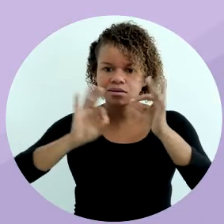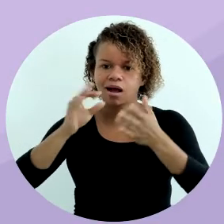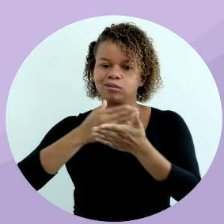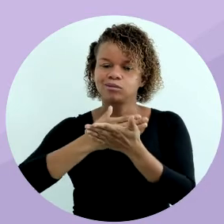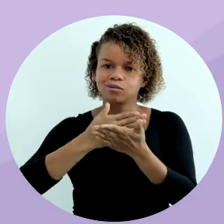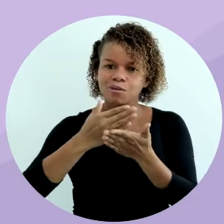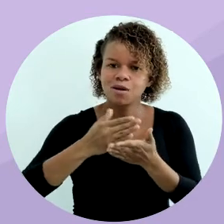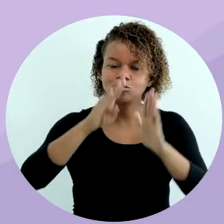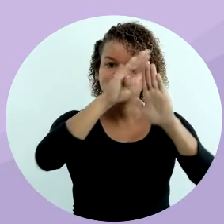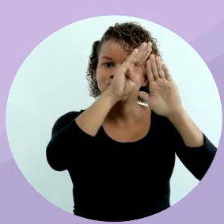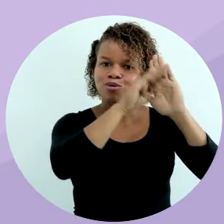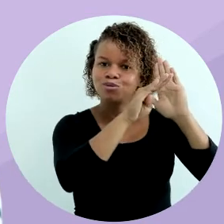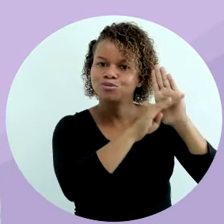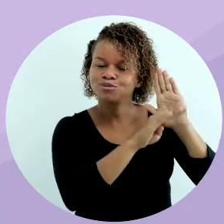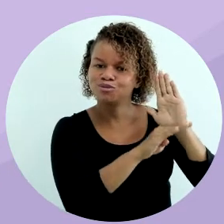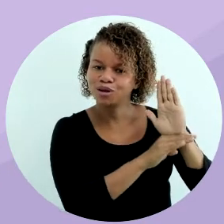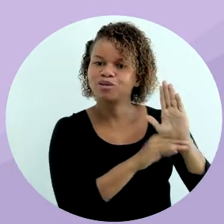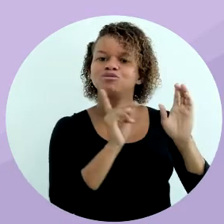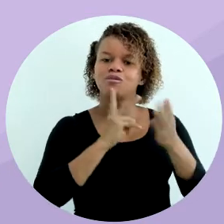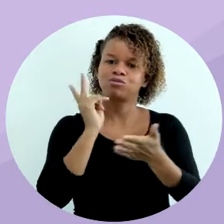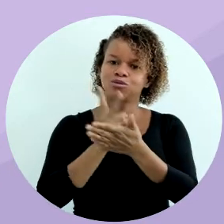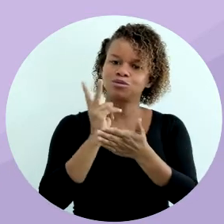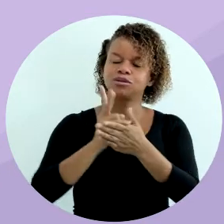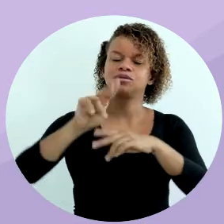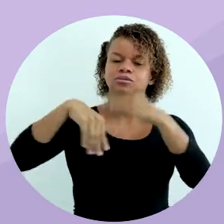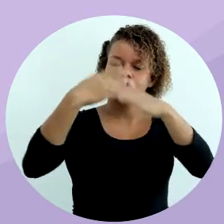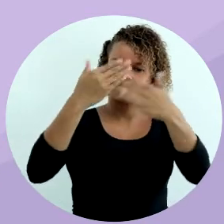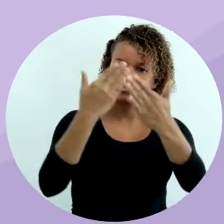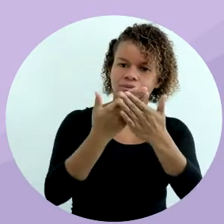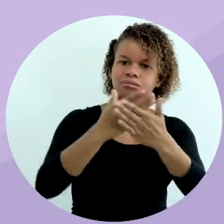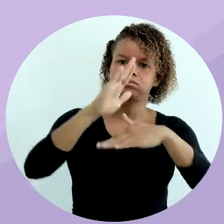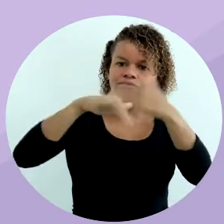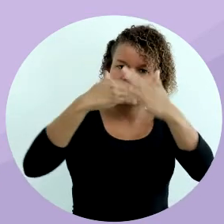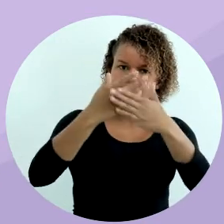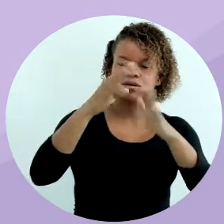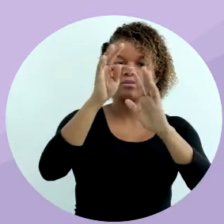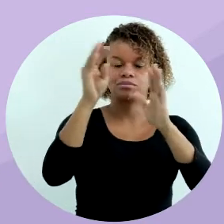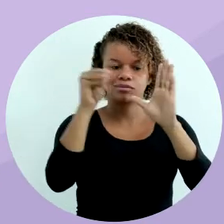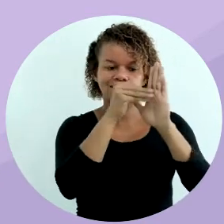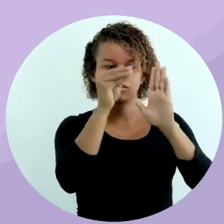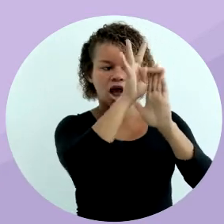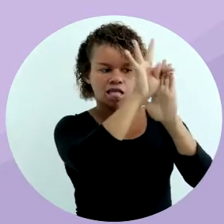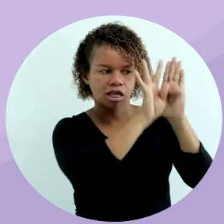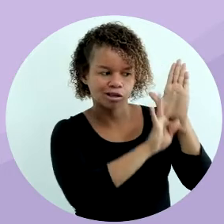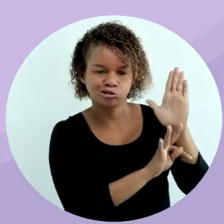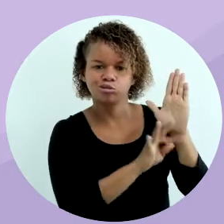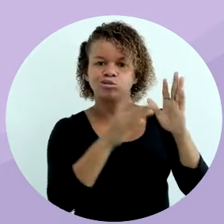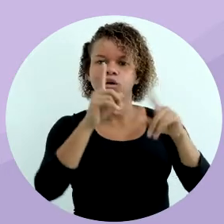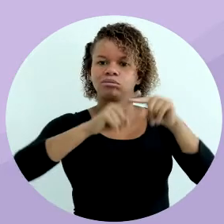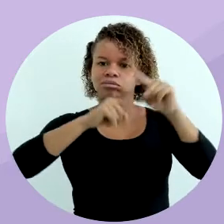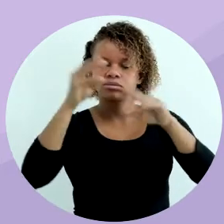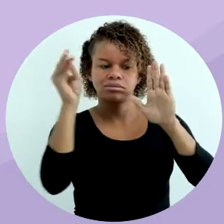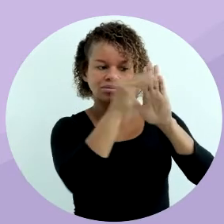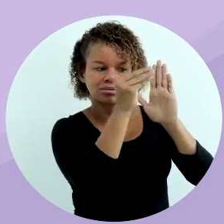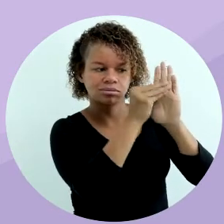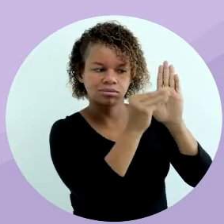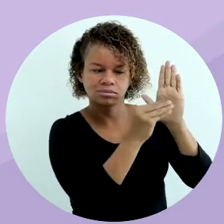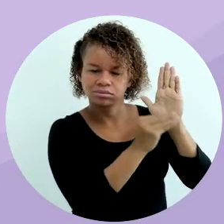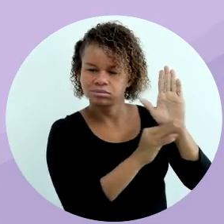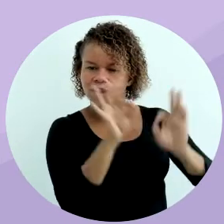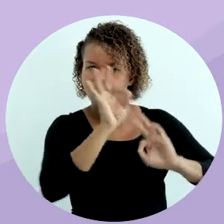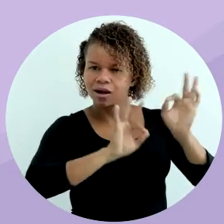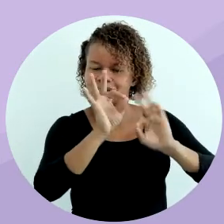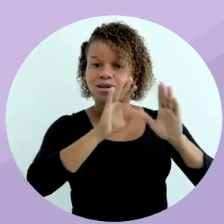nós fizemos então a modelagem preliminar do projeto, e vamos dar continuidade nas próximas aulas aplicando texturas,